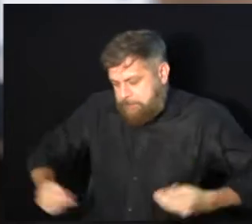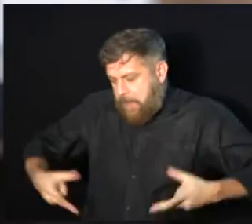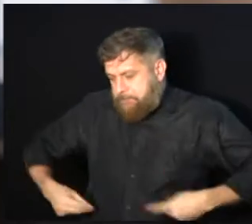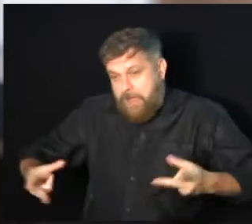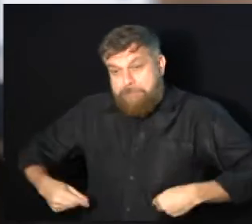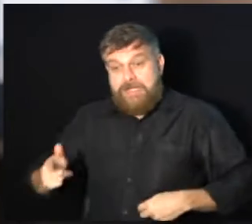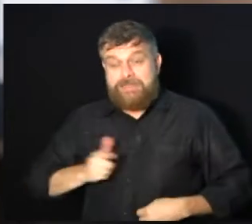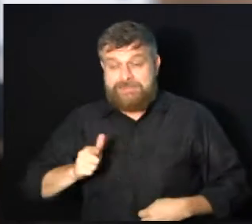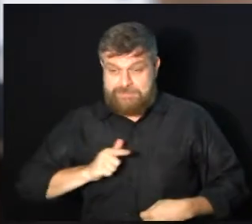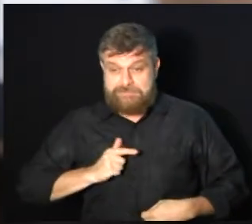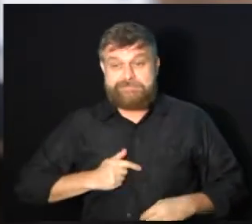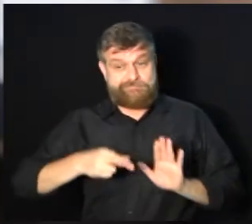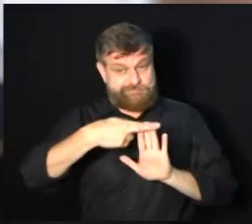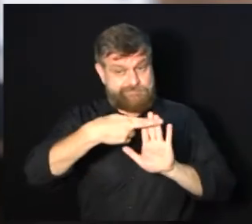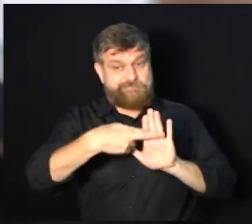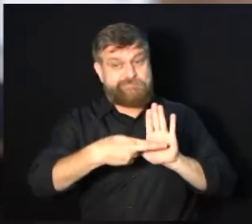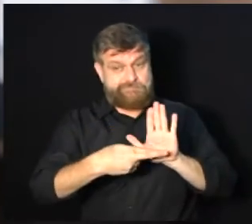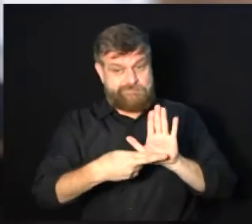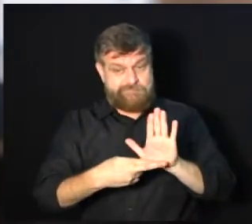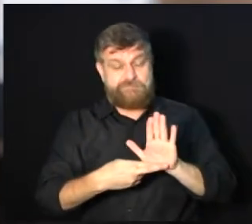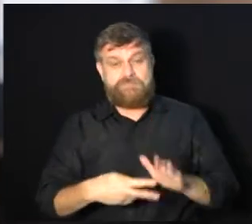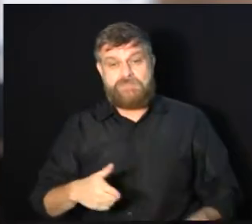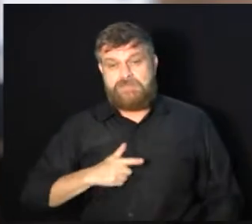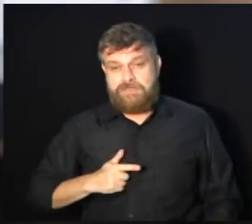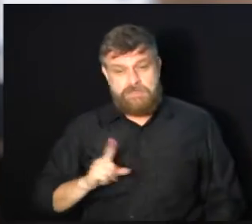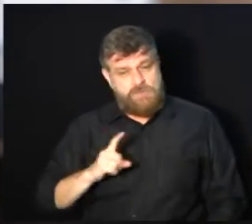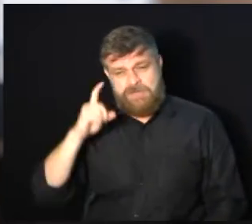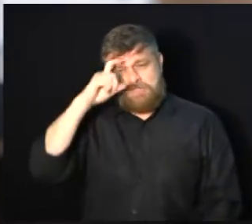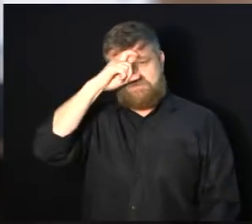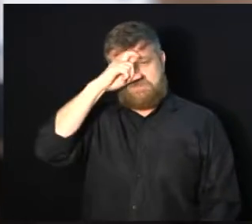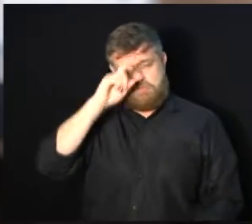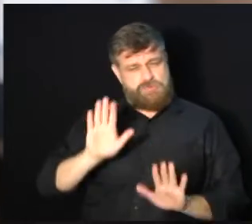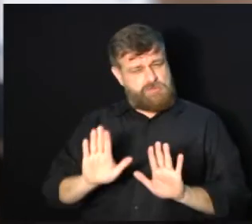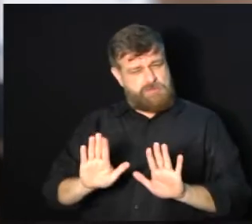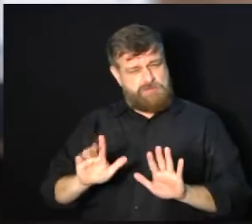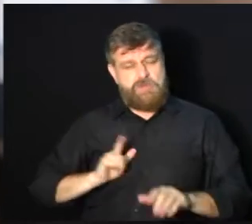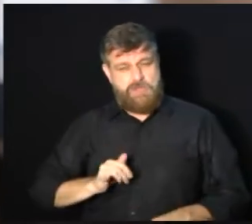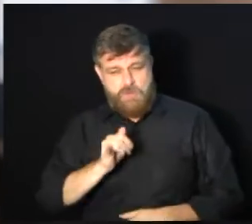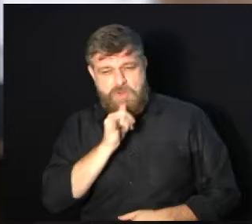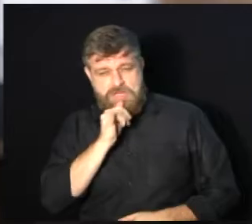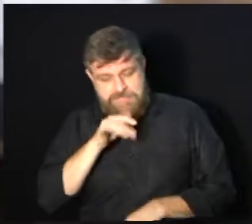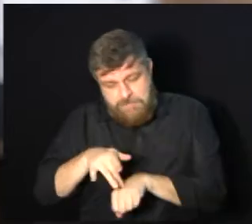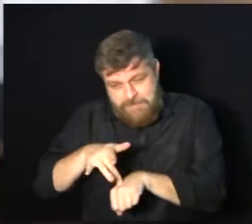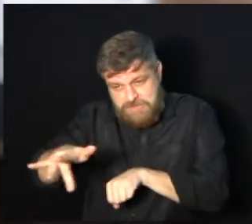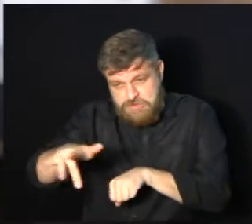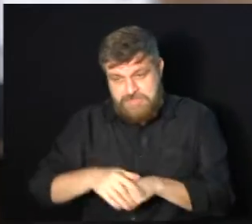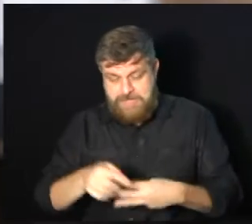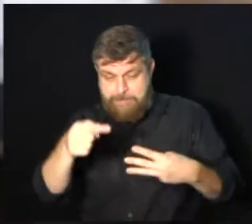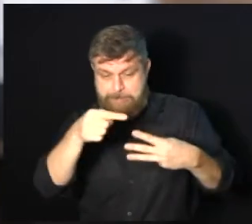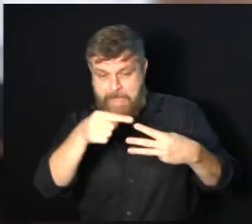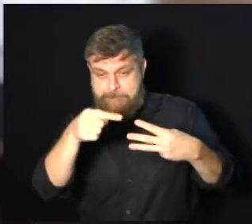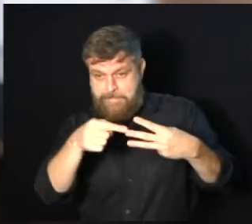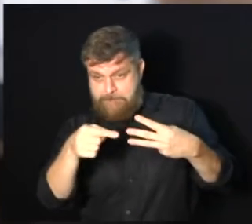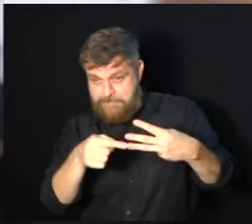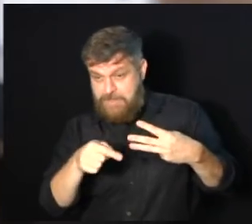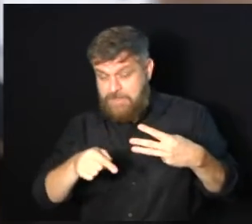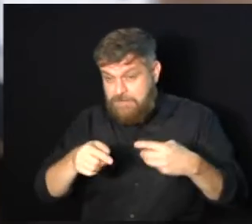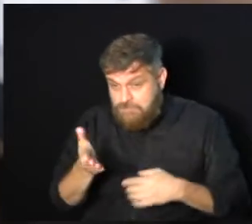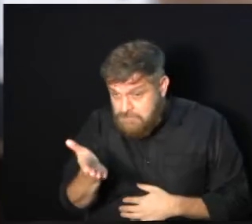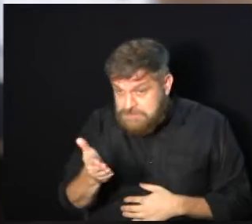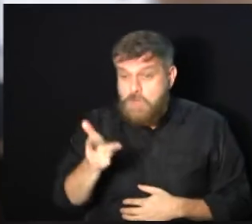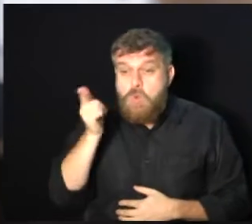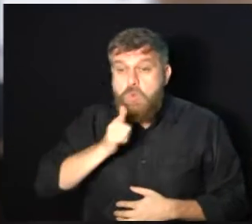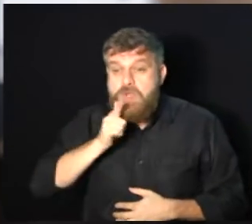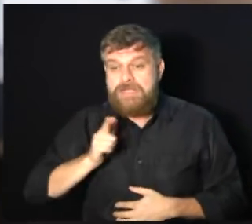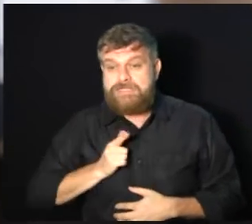ter uma disciplina. Não é difícil de fazer. Eu vou dar uma dica de 3 passos para que você tenha as